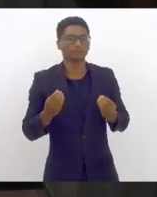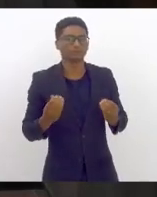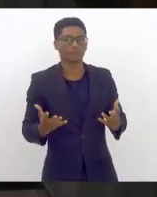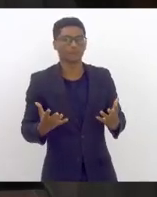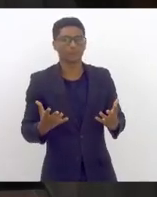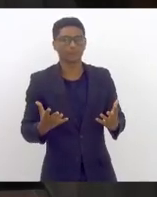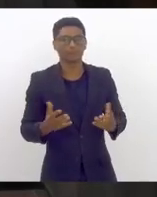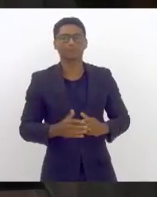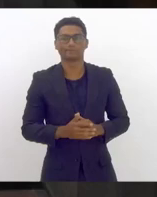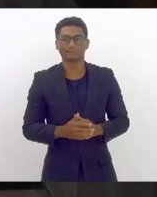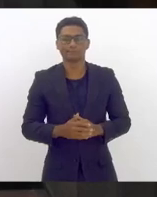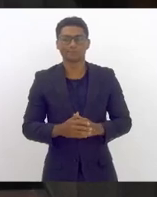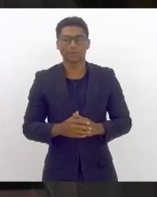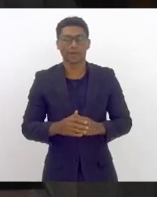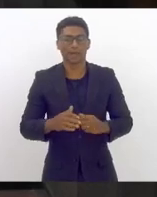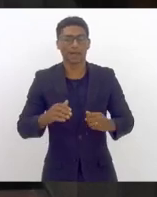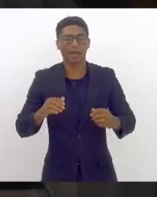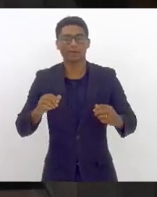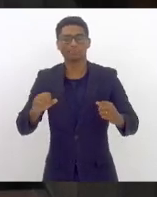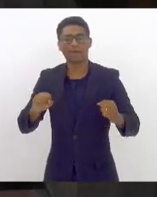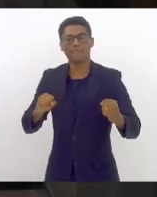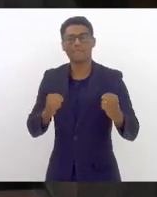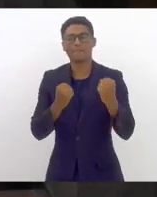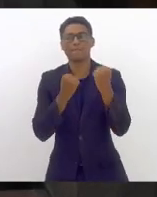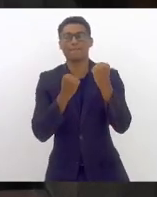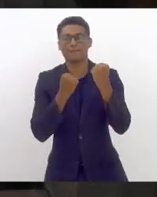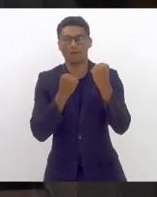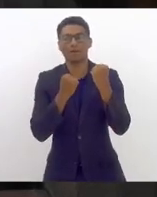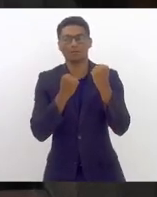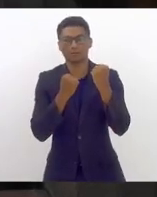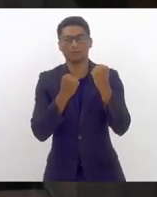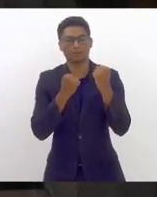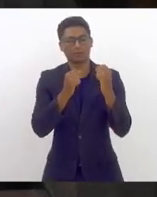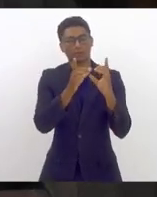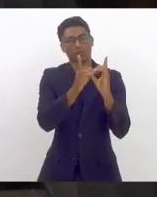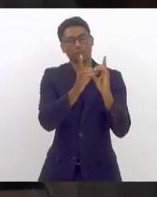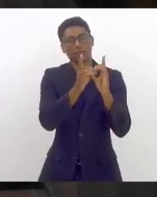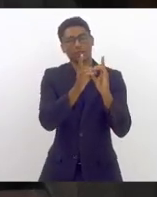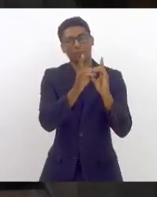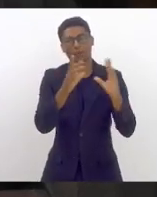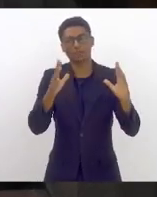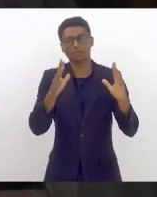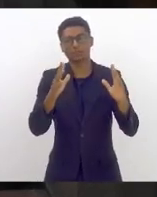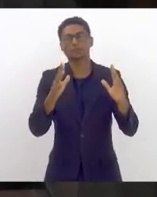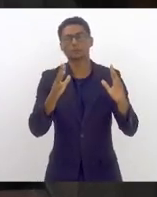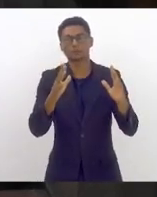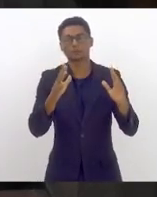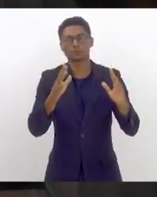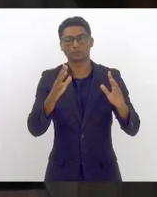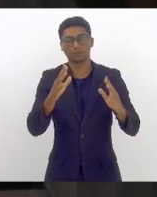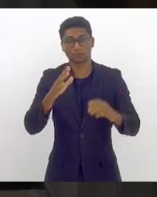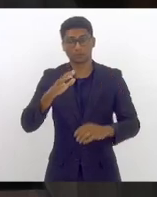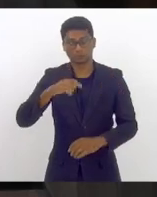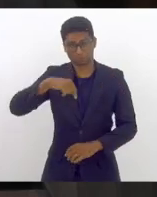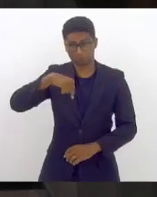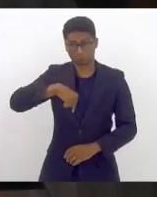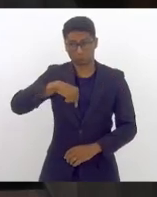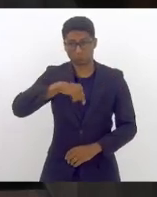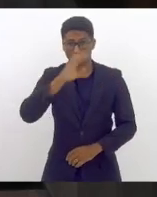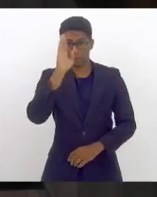defender a nossa República, a nossa Federação, a nossa